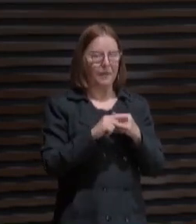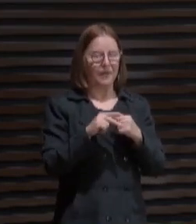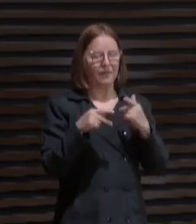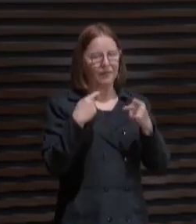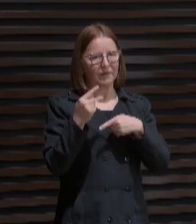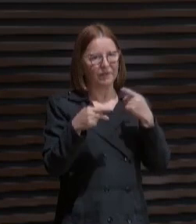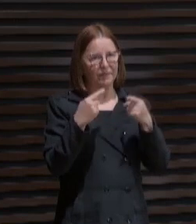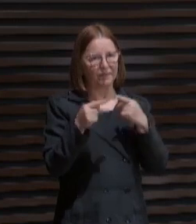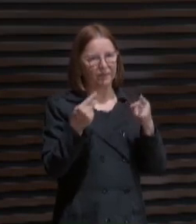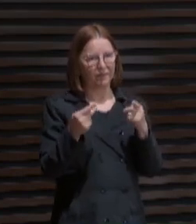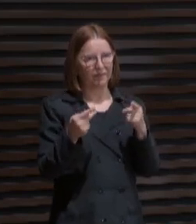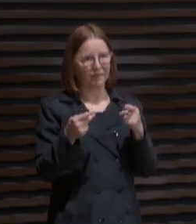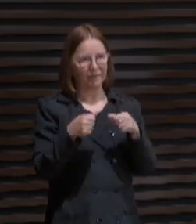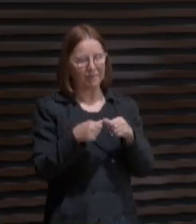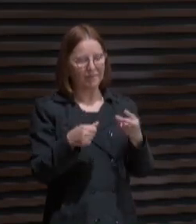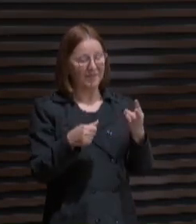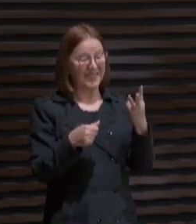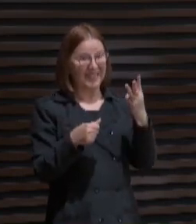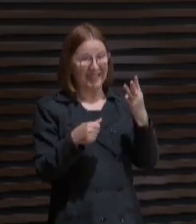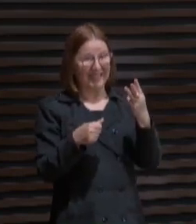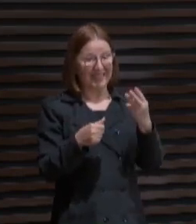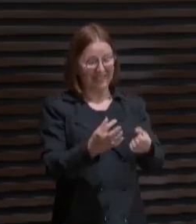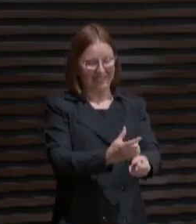lá essas três emoções.